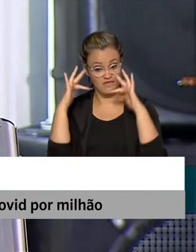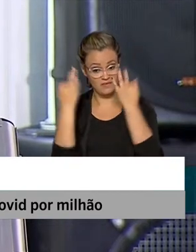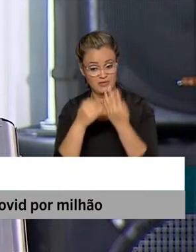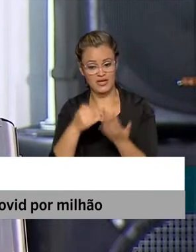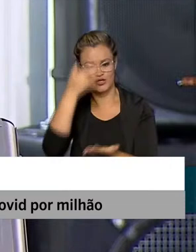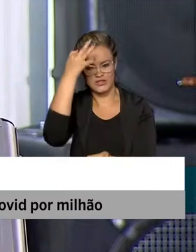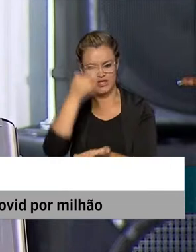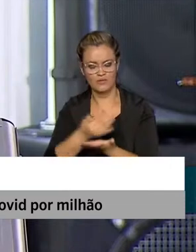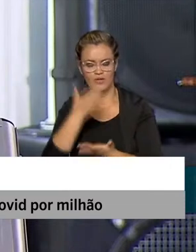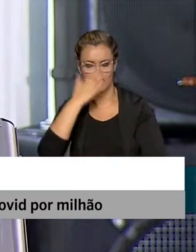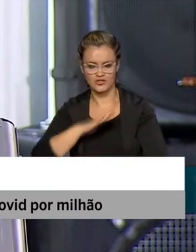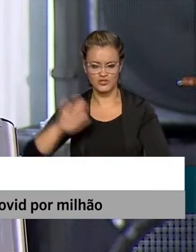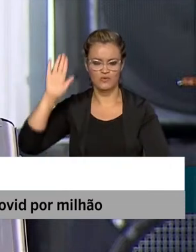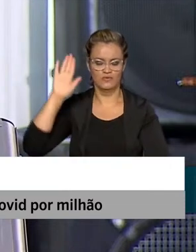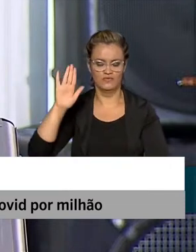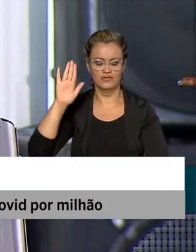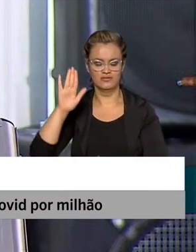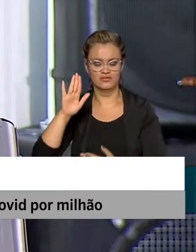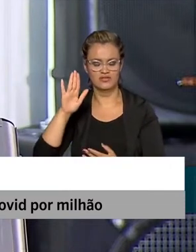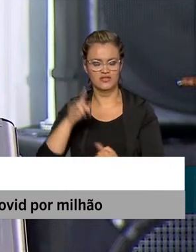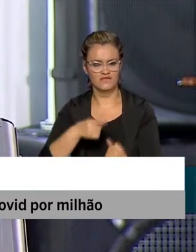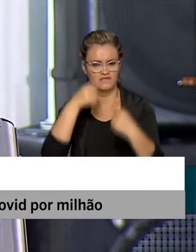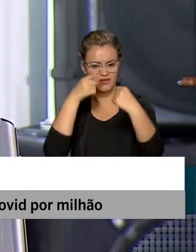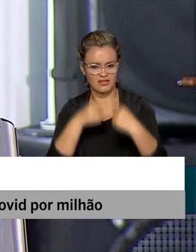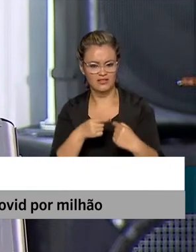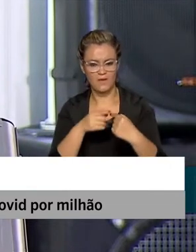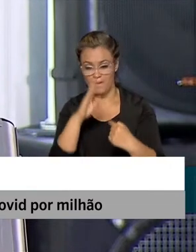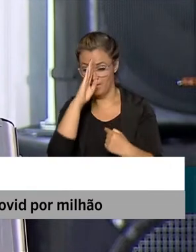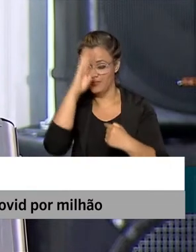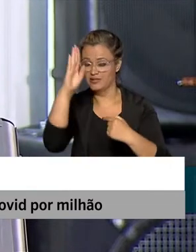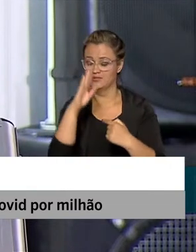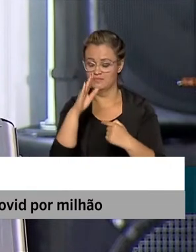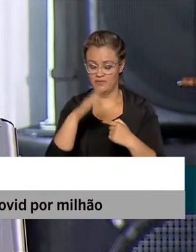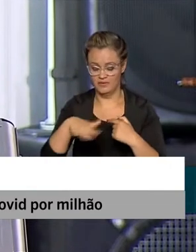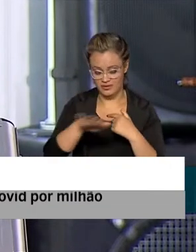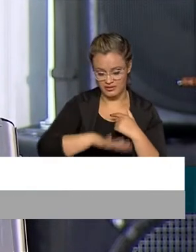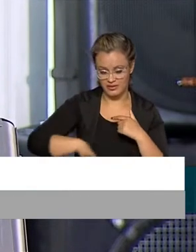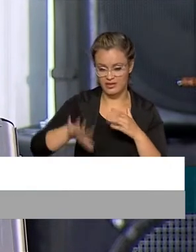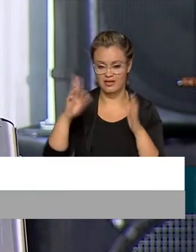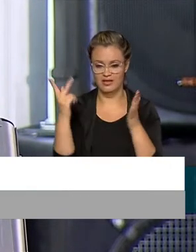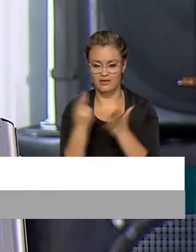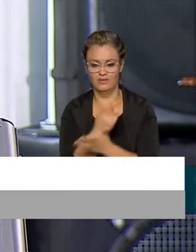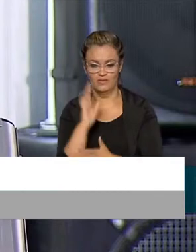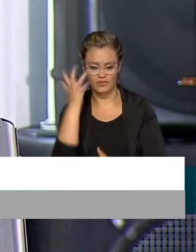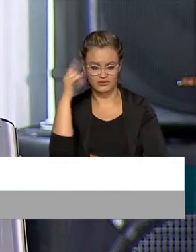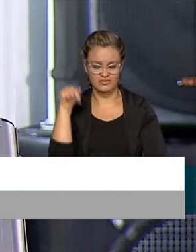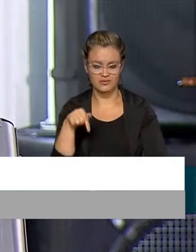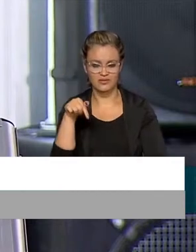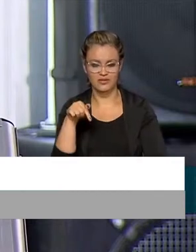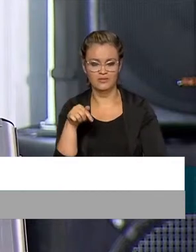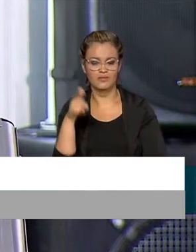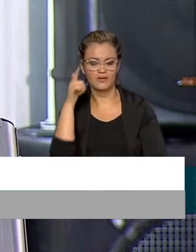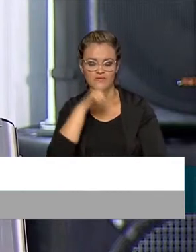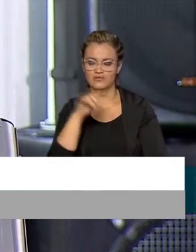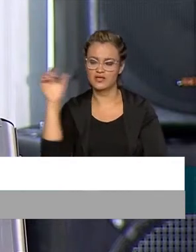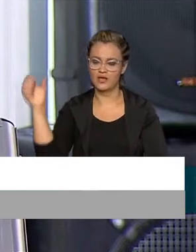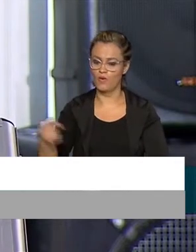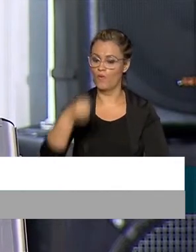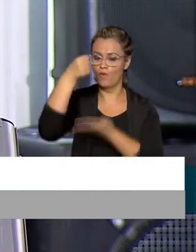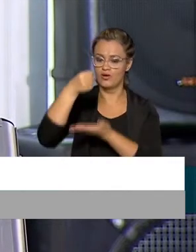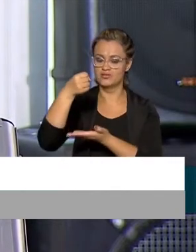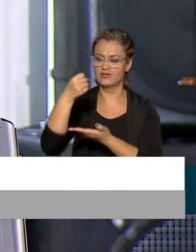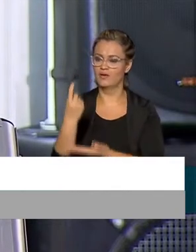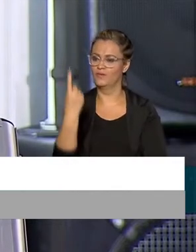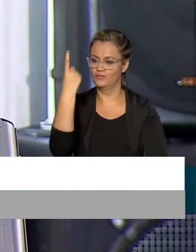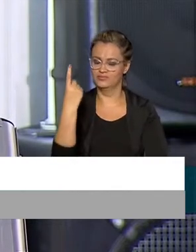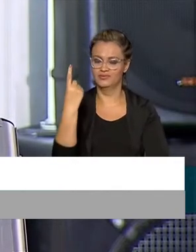confiança ao assumir o ataque principal da manobra da Força Terrestre para a conquista do Oscar Uno,